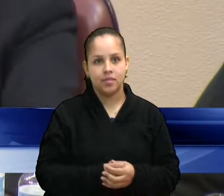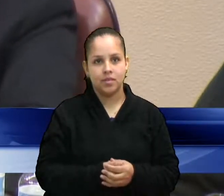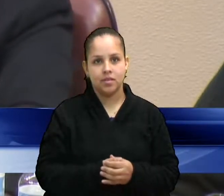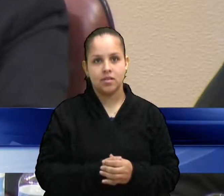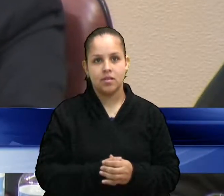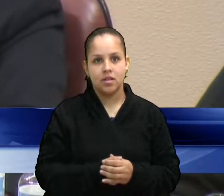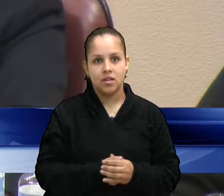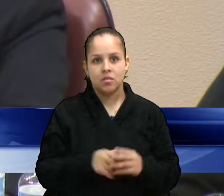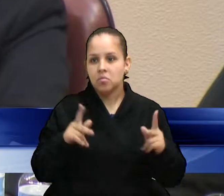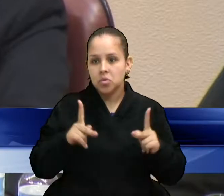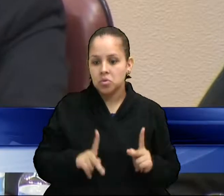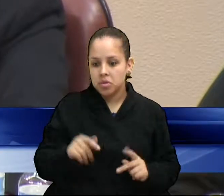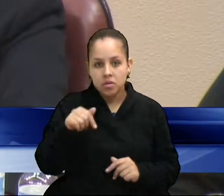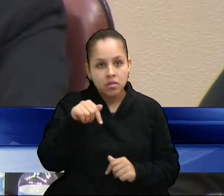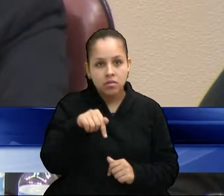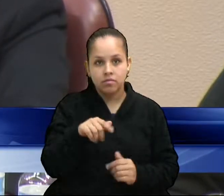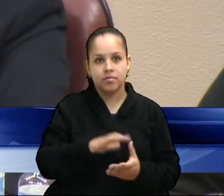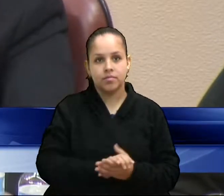não estavam?